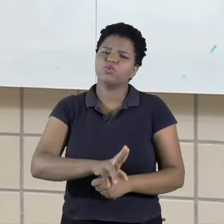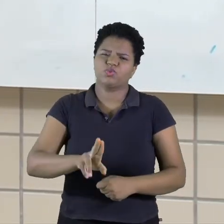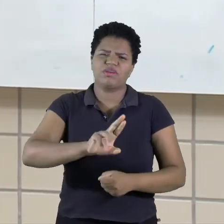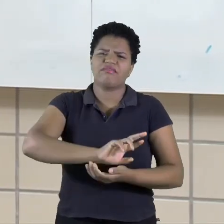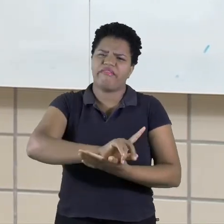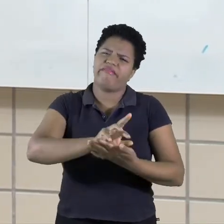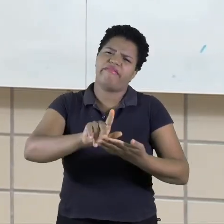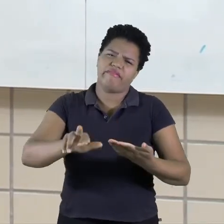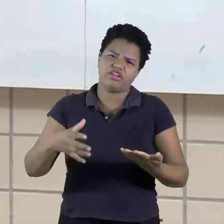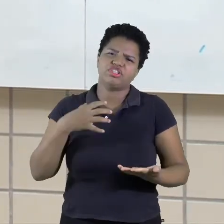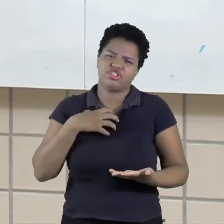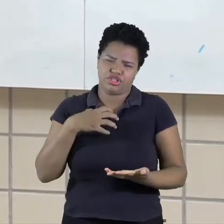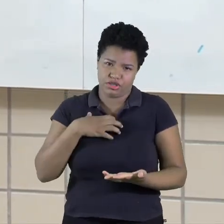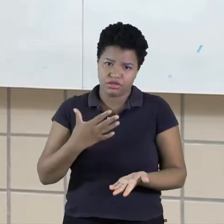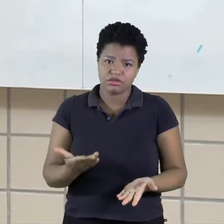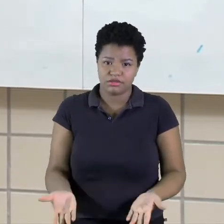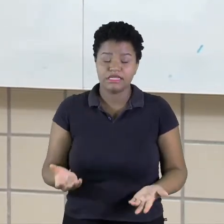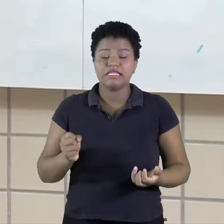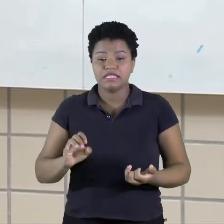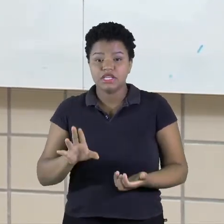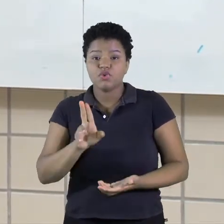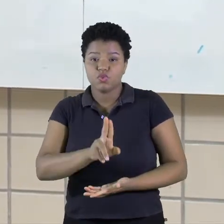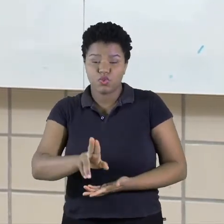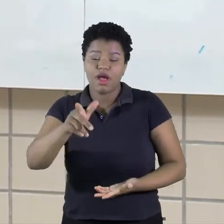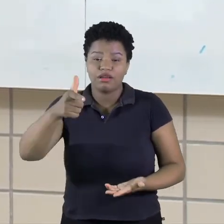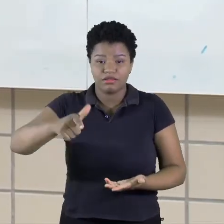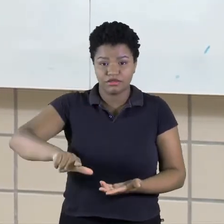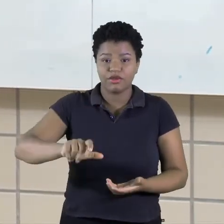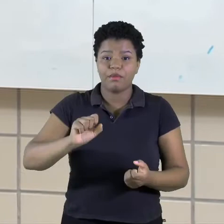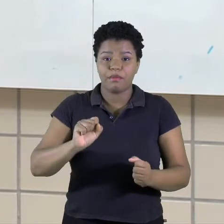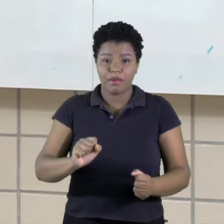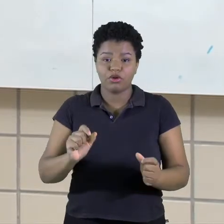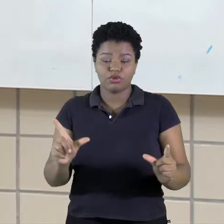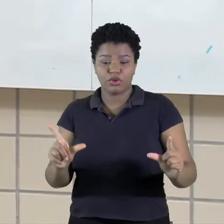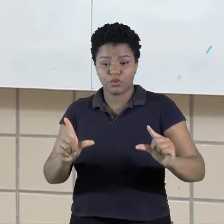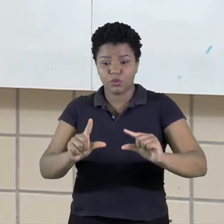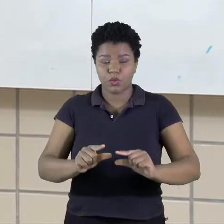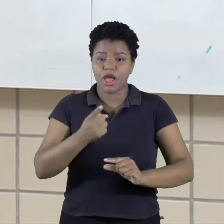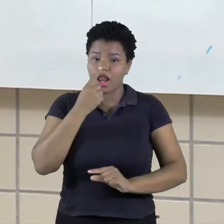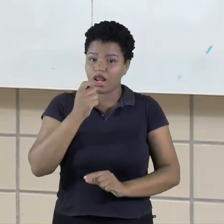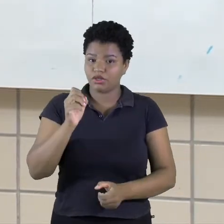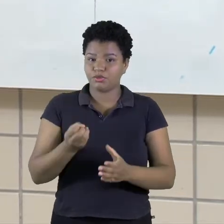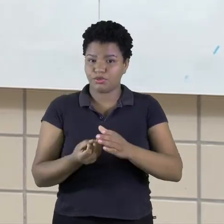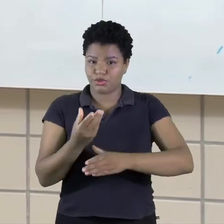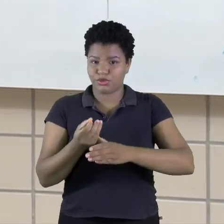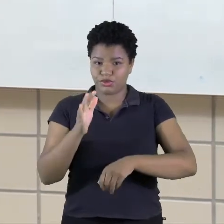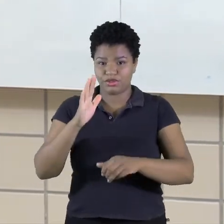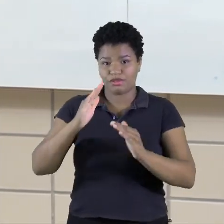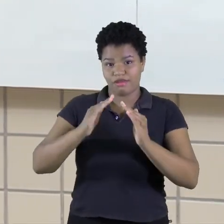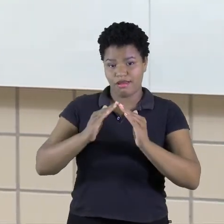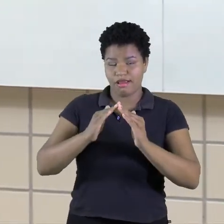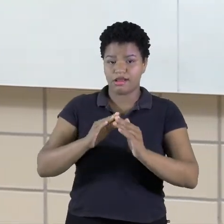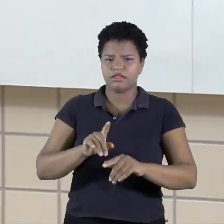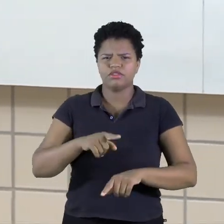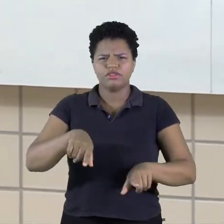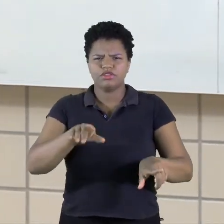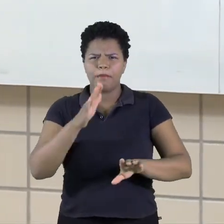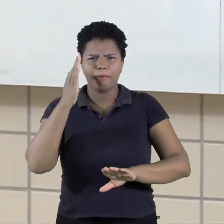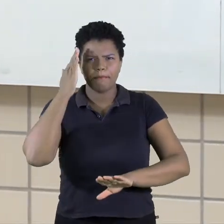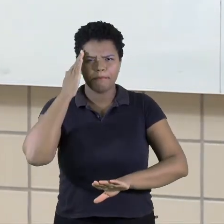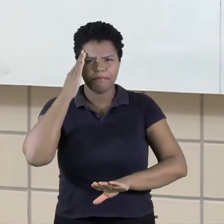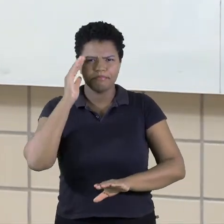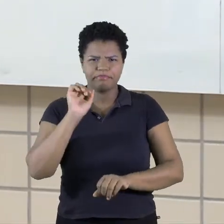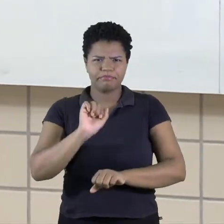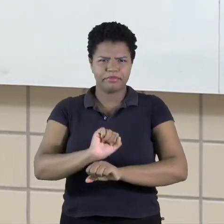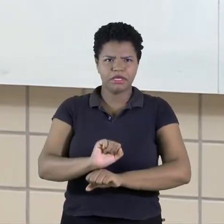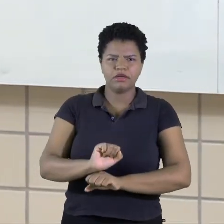gente reutilizar ela, a gente está reduzindo ali também o nosso lixo produzido em casa. Vocês já pararam para pensar quanto de lixo vocês produzem em casa